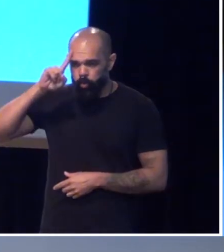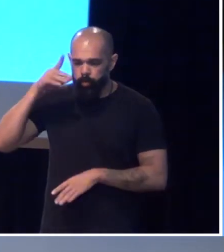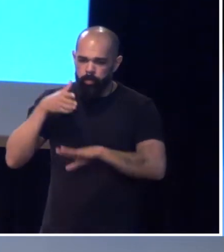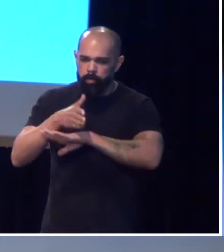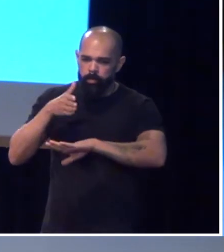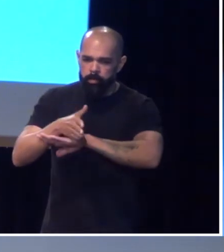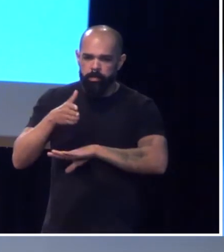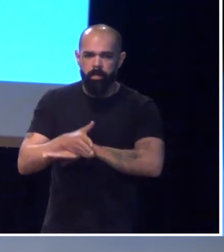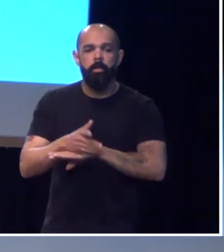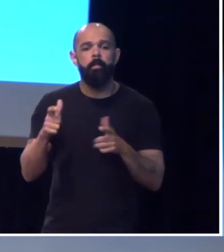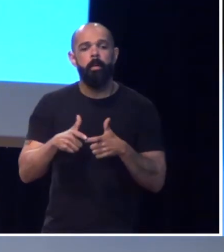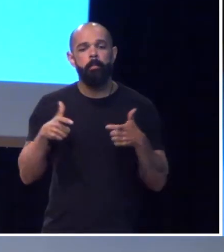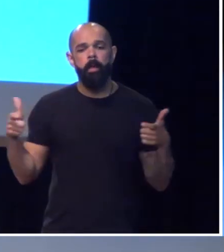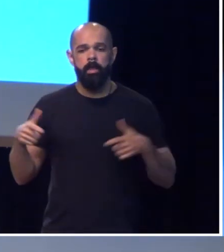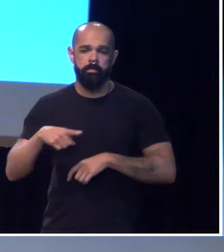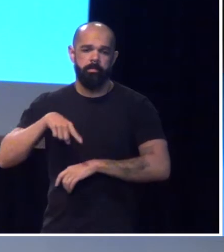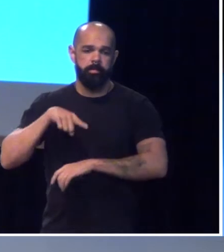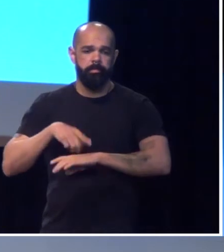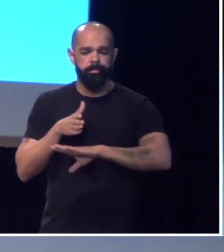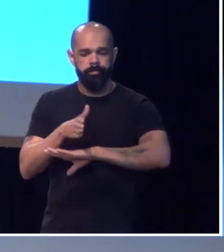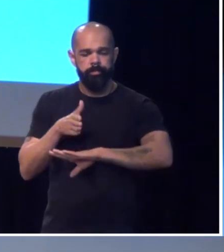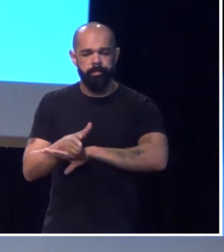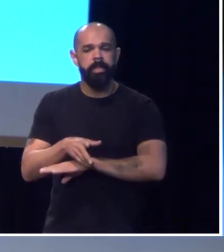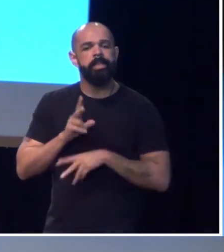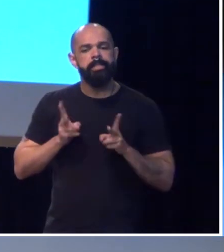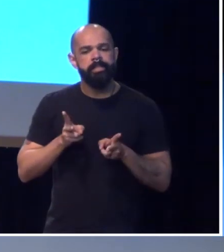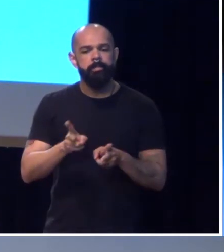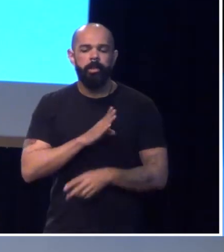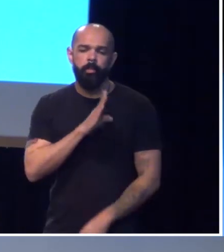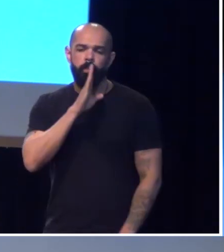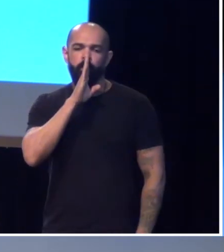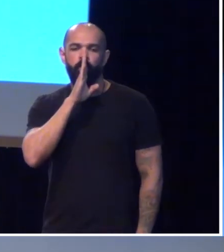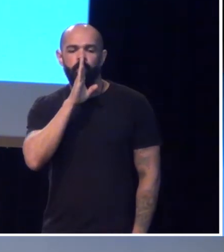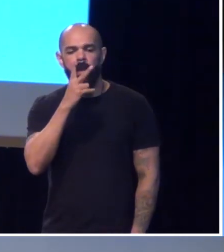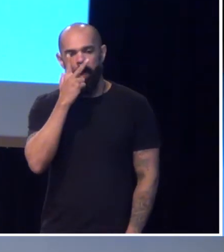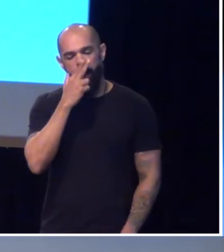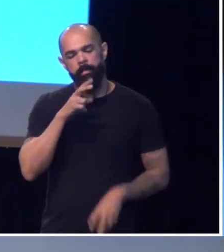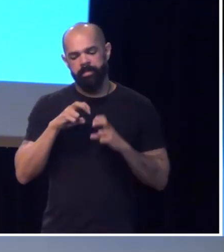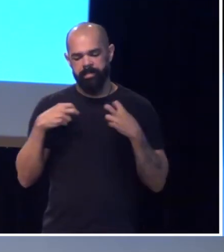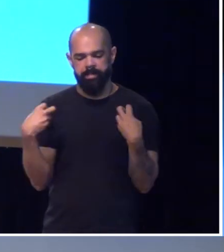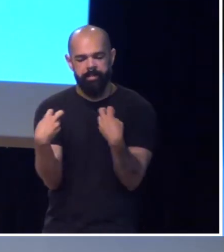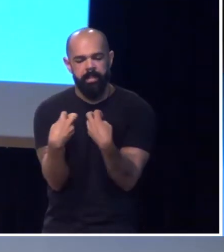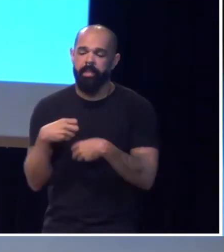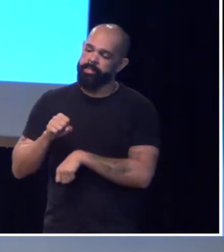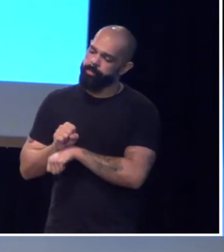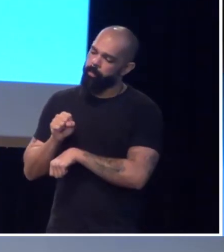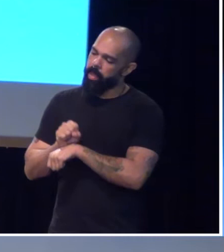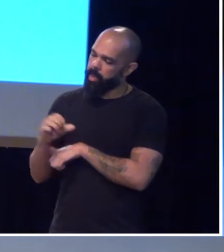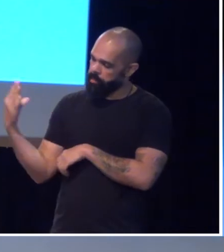Durante a maior parte do nosso tempo. E a gente sempre é harmônico. A gente sempre senta à mesa, a gente espera o outro